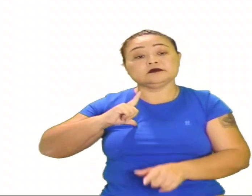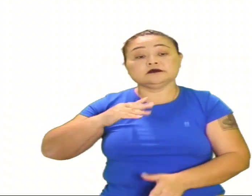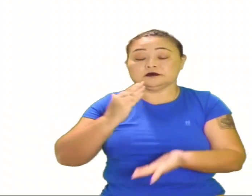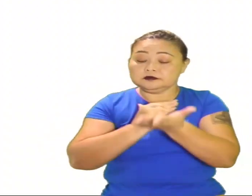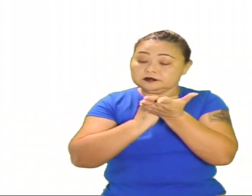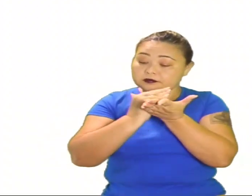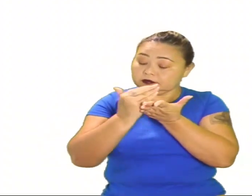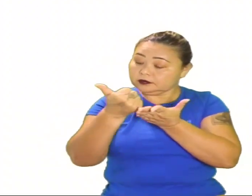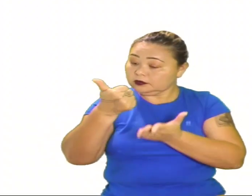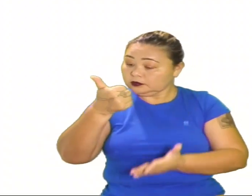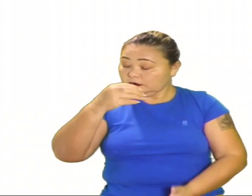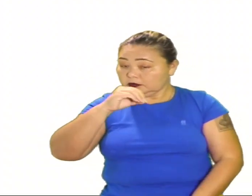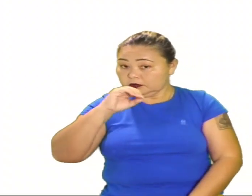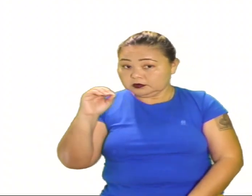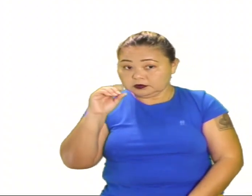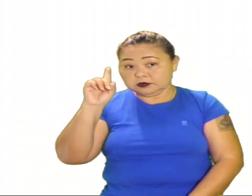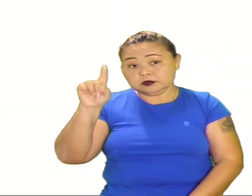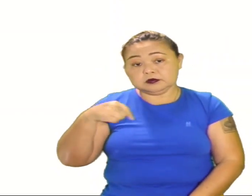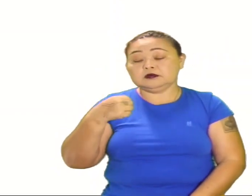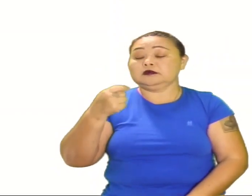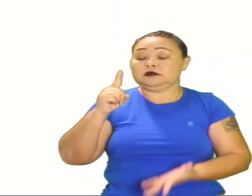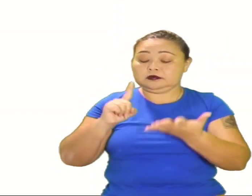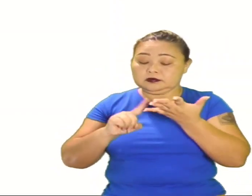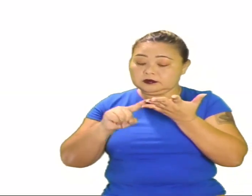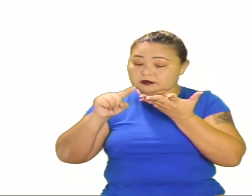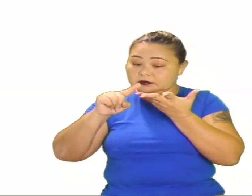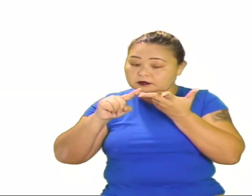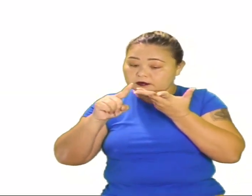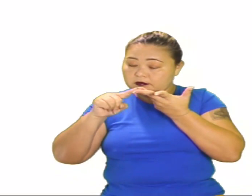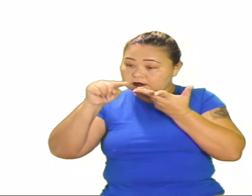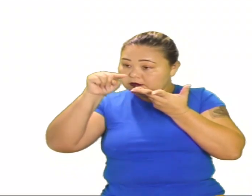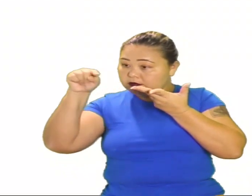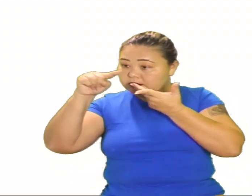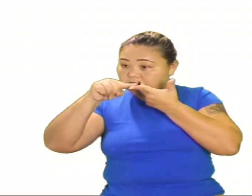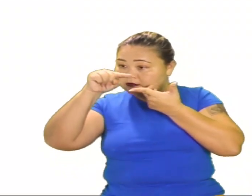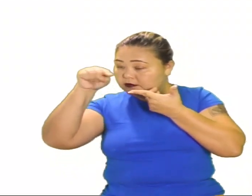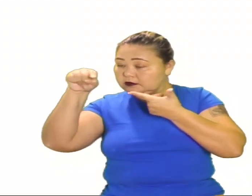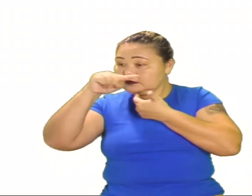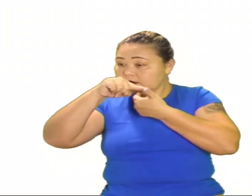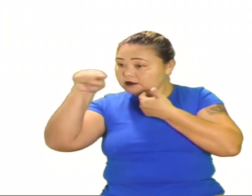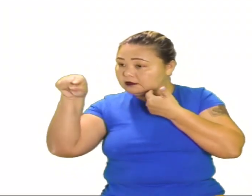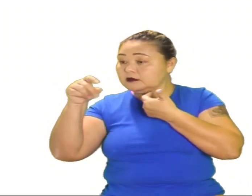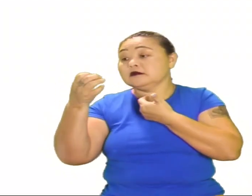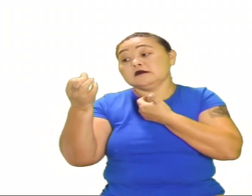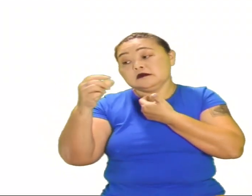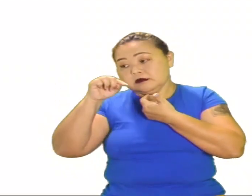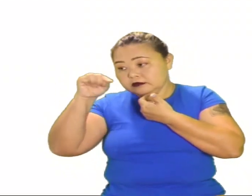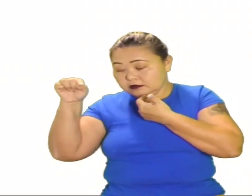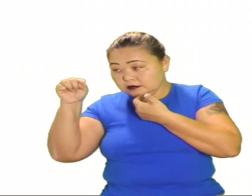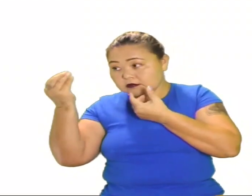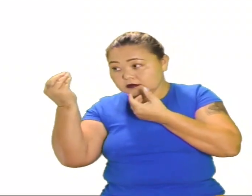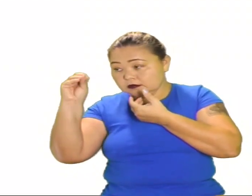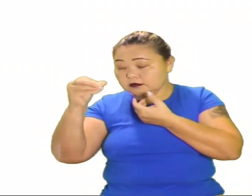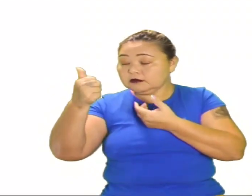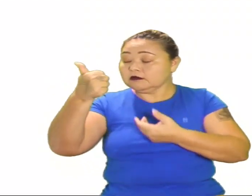100. E aí, eu vou ter 1, 2, 3, 4, 5, 6 e